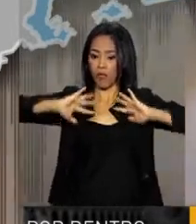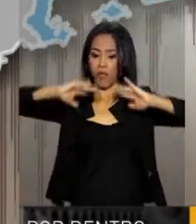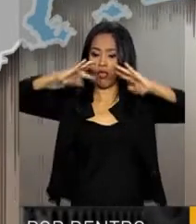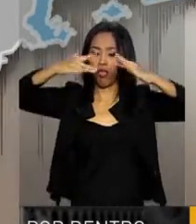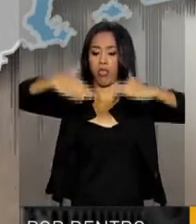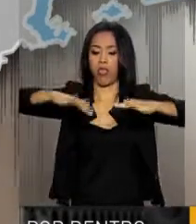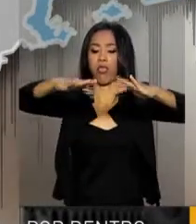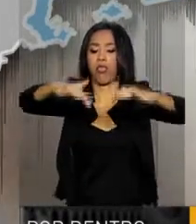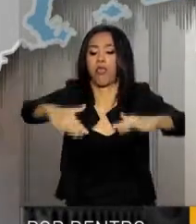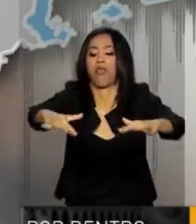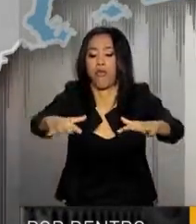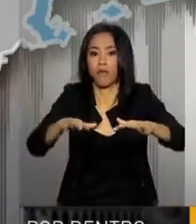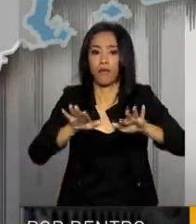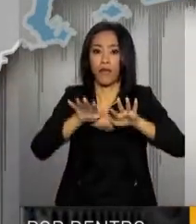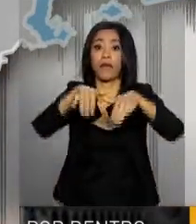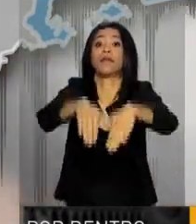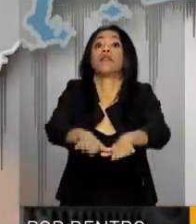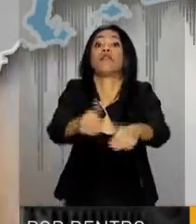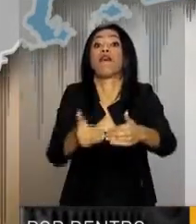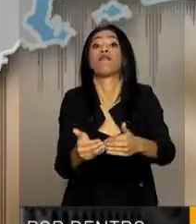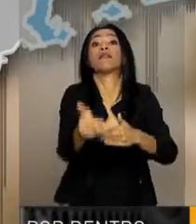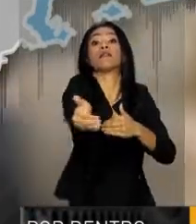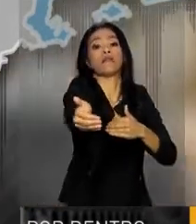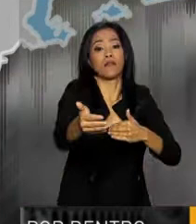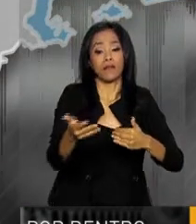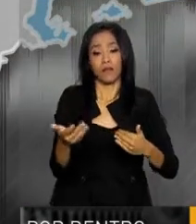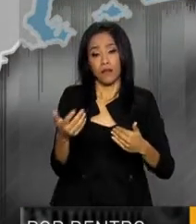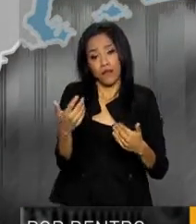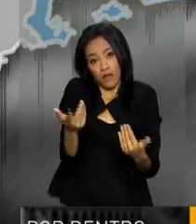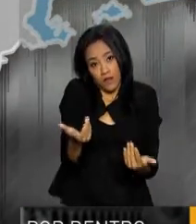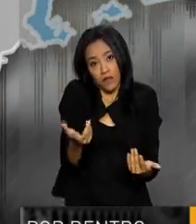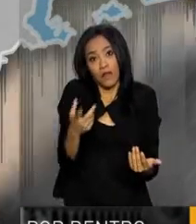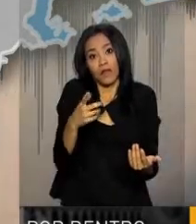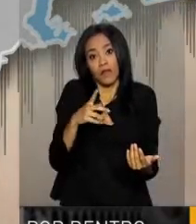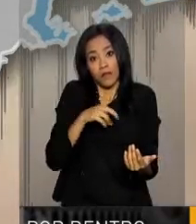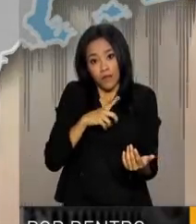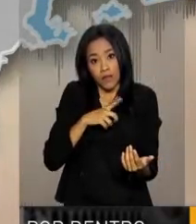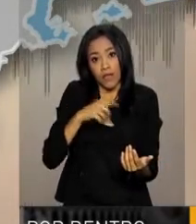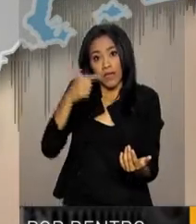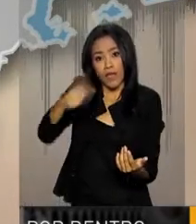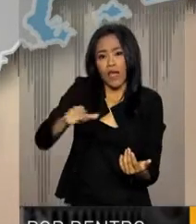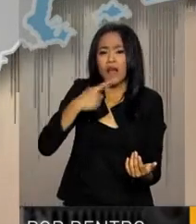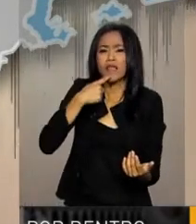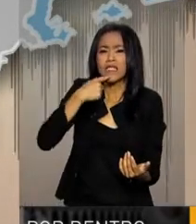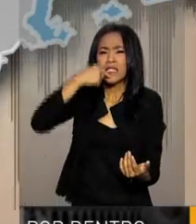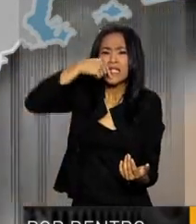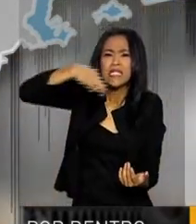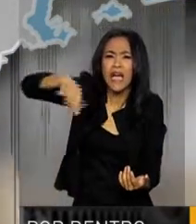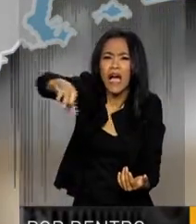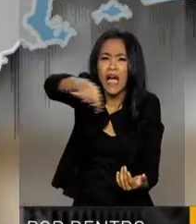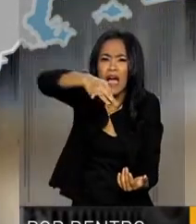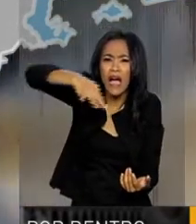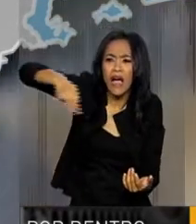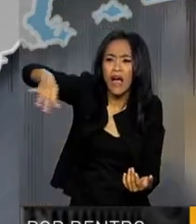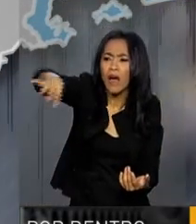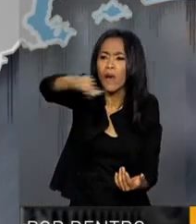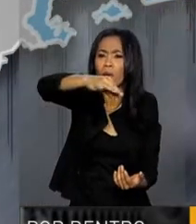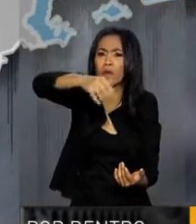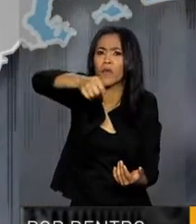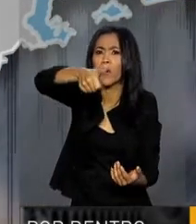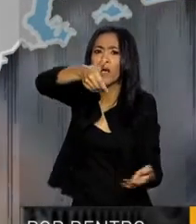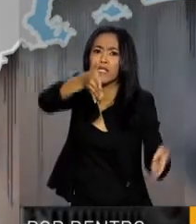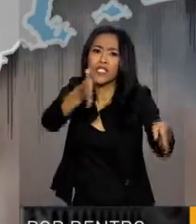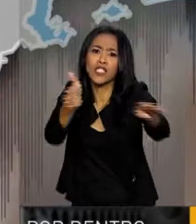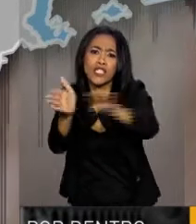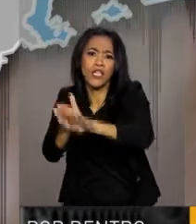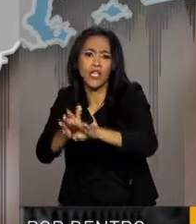paraíba do sul já existe hoje uma língua que de chamada língua de água salgada que quase que chega que a campos e